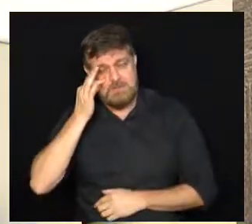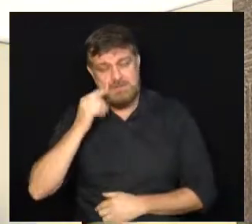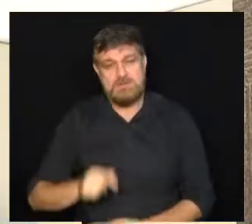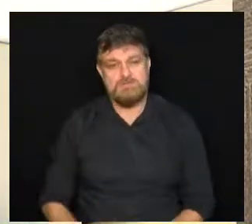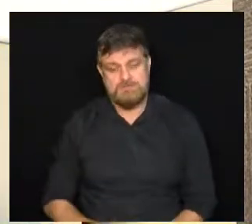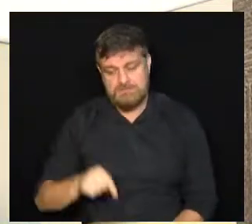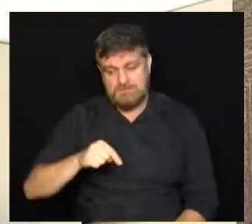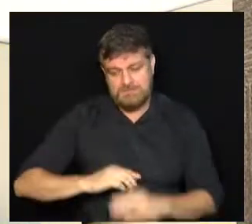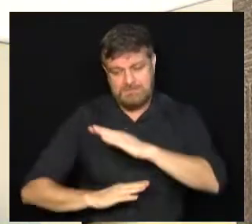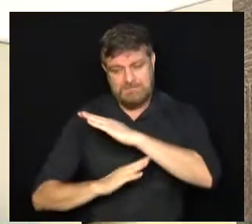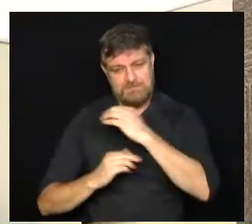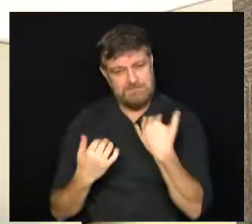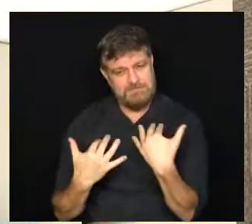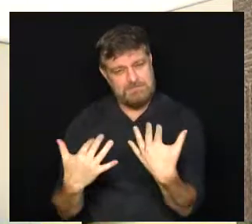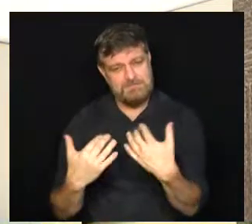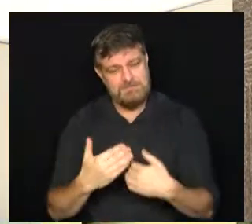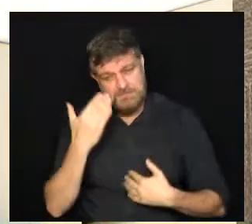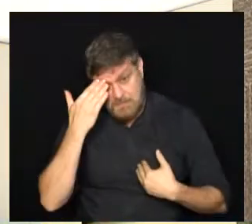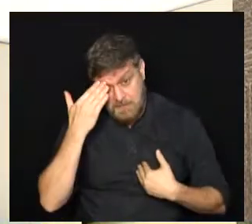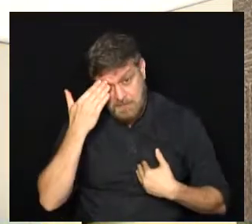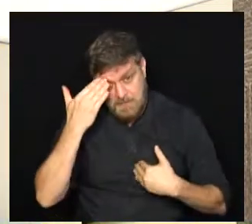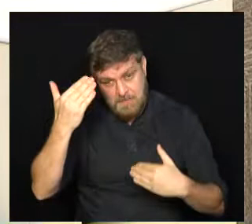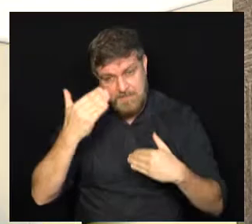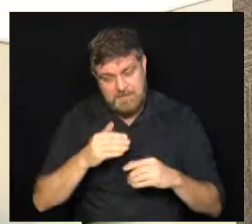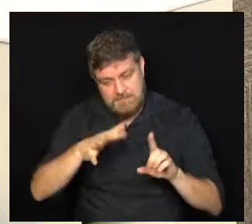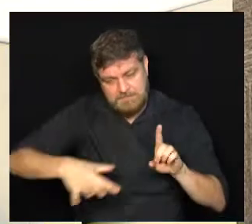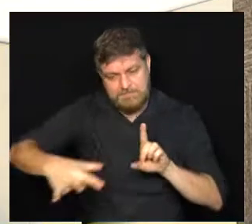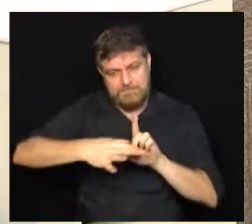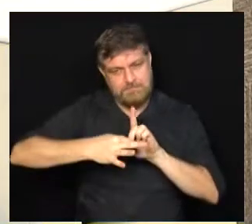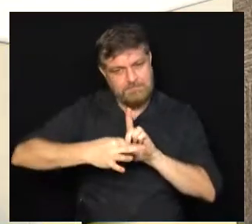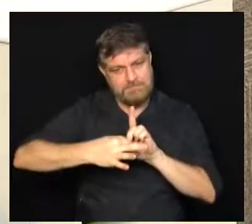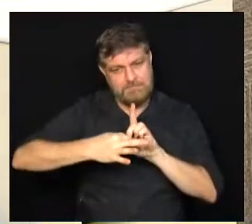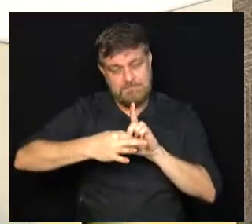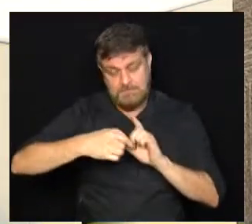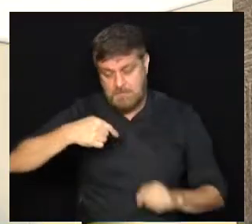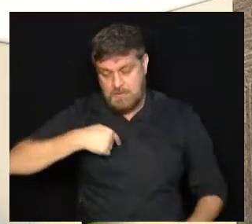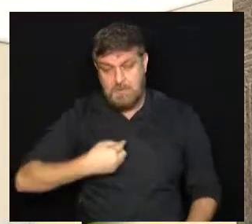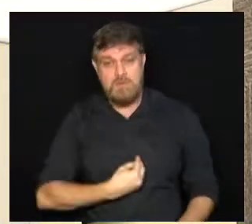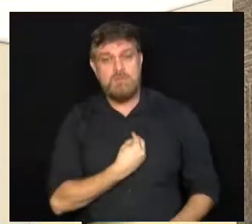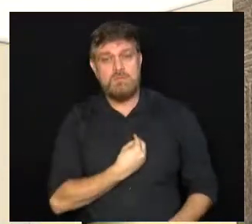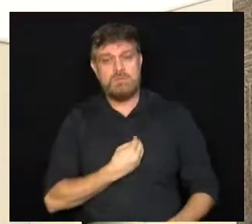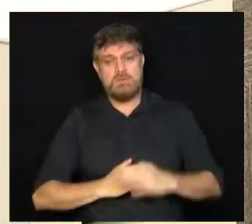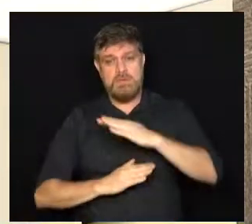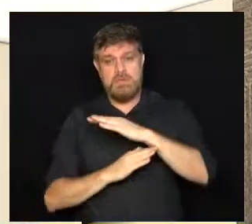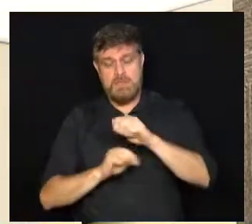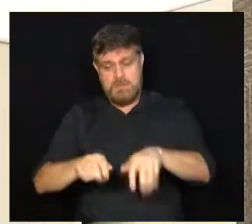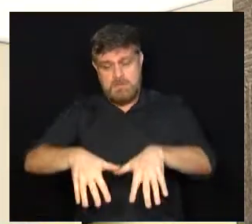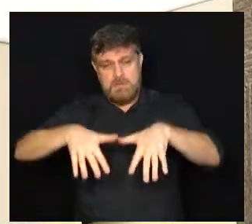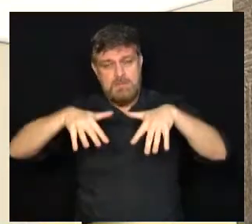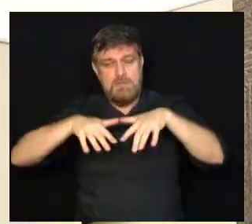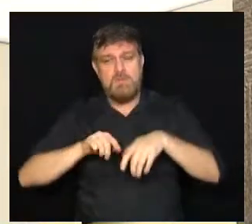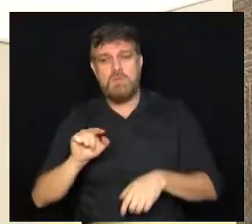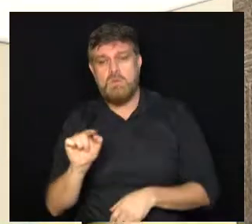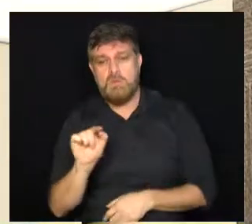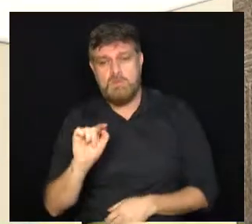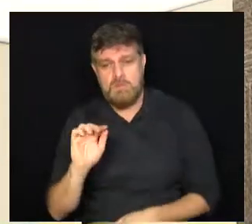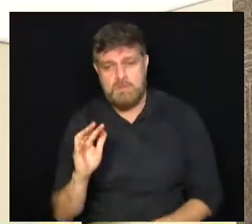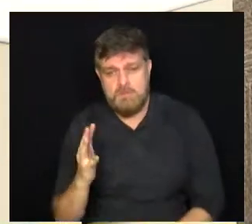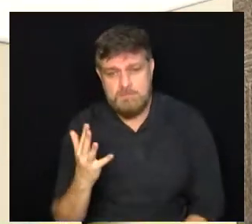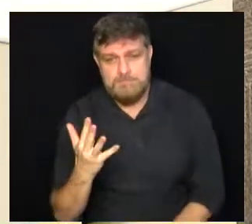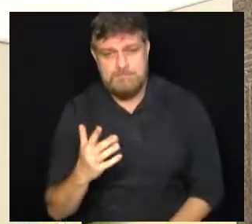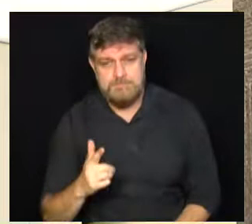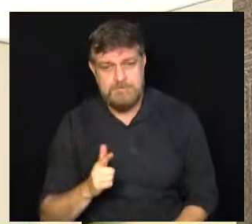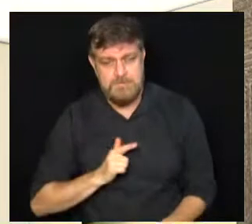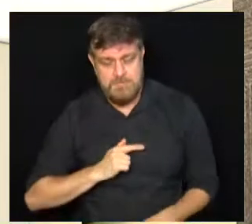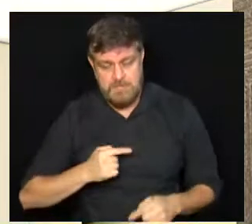Campinas. Desde já, muito obrigada pela sua companhia. Eu falo aqui do plenário da casa, onde vai acontecer a audiência pública para